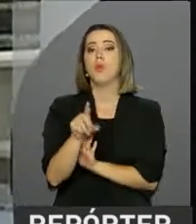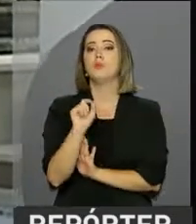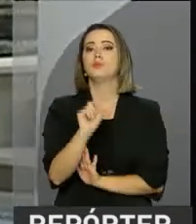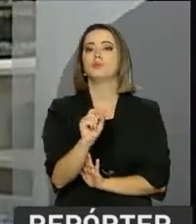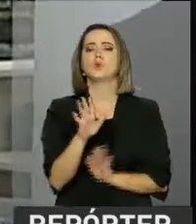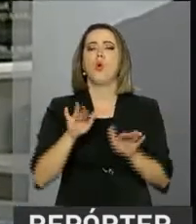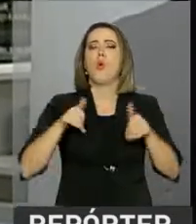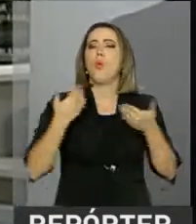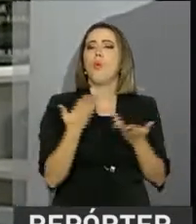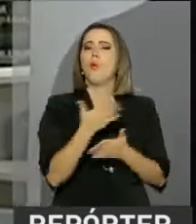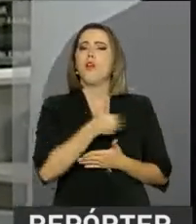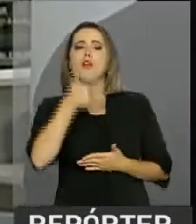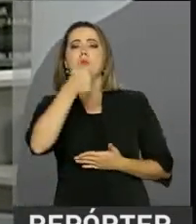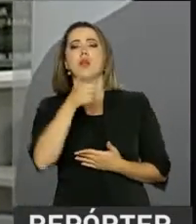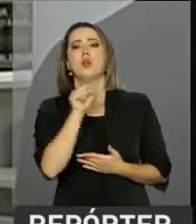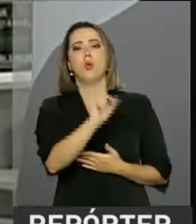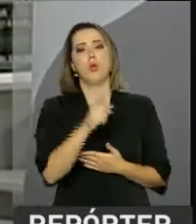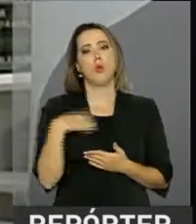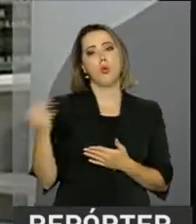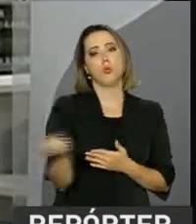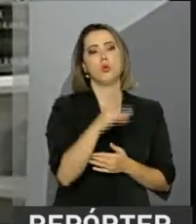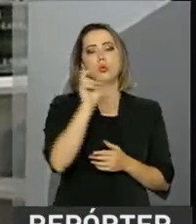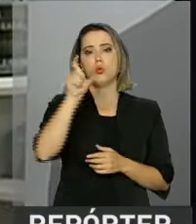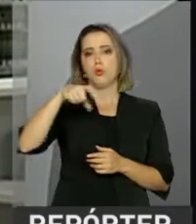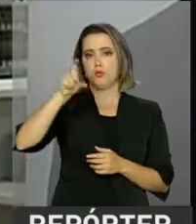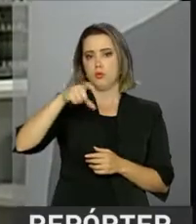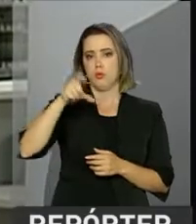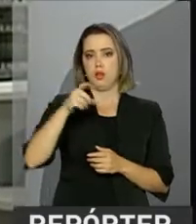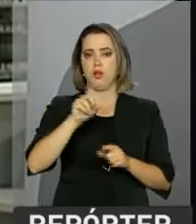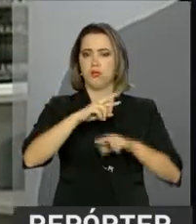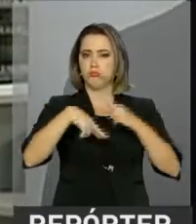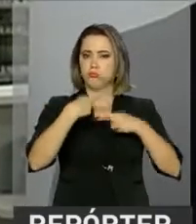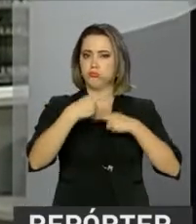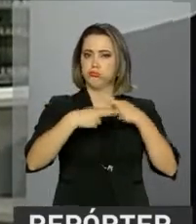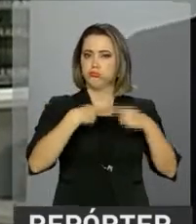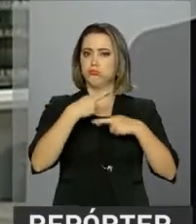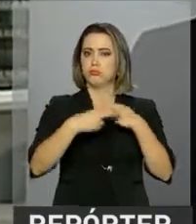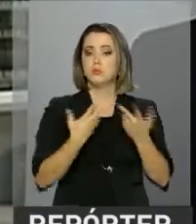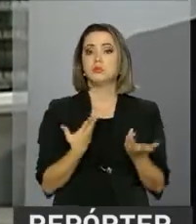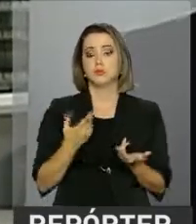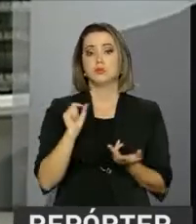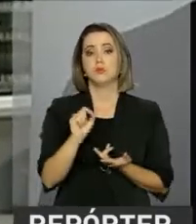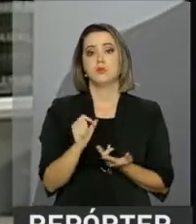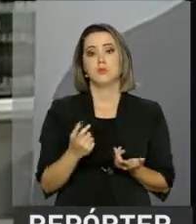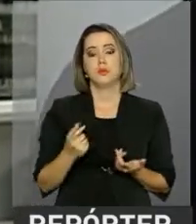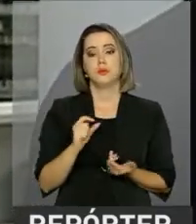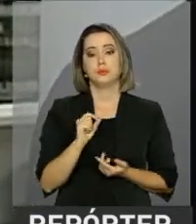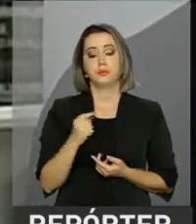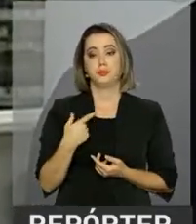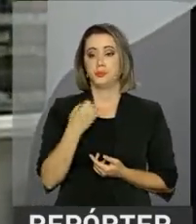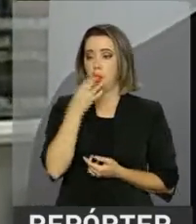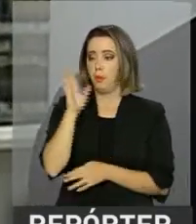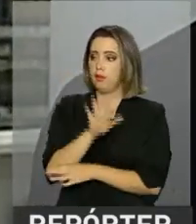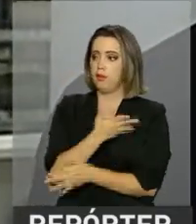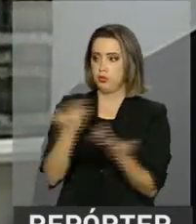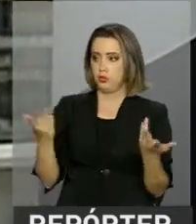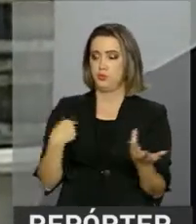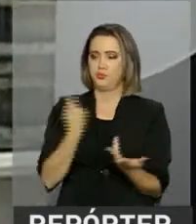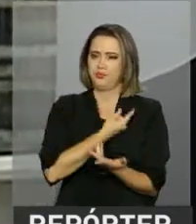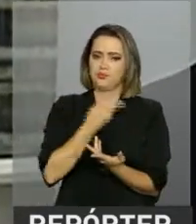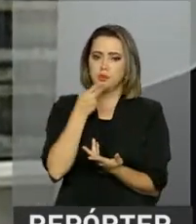as vantagens desta nova modalidade de crédito rotativo boa tarde ou boa tarde a todos quando a gente fala de crédito